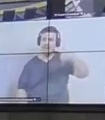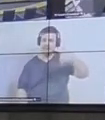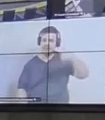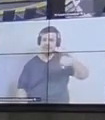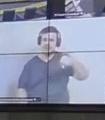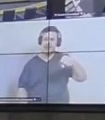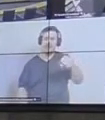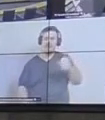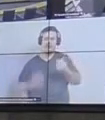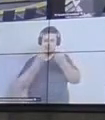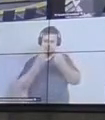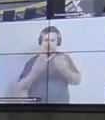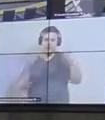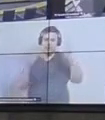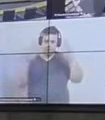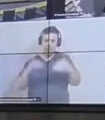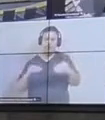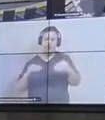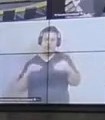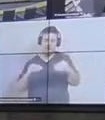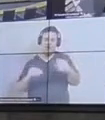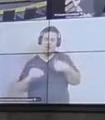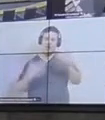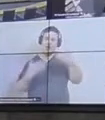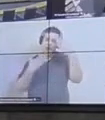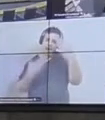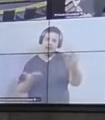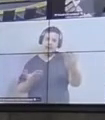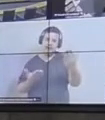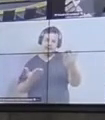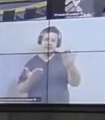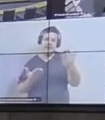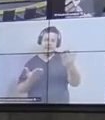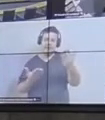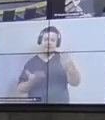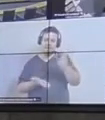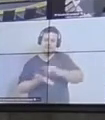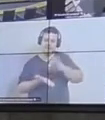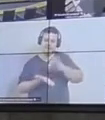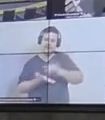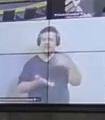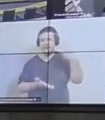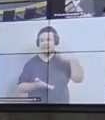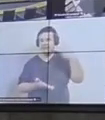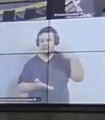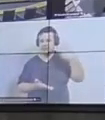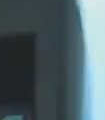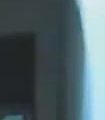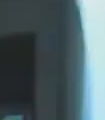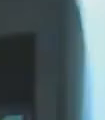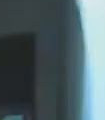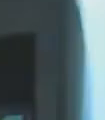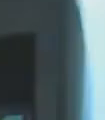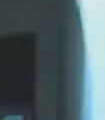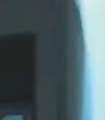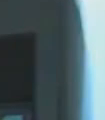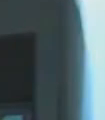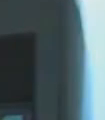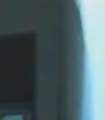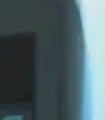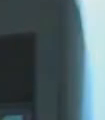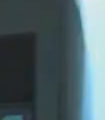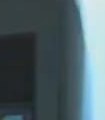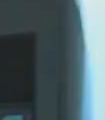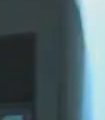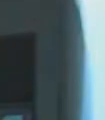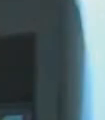noite. Queria agradecer. Obrigada de coração, vereadora Sandra. Meu amigo, parceiro Serginho, de mil